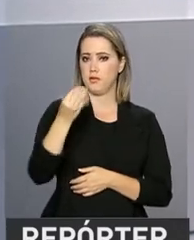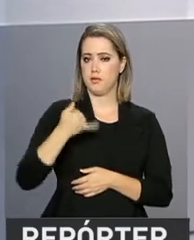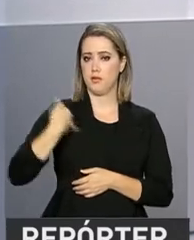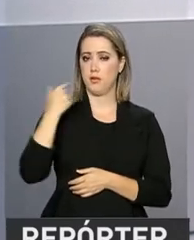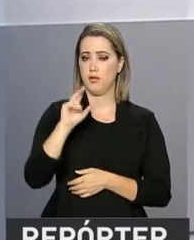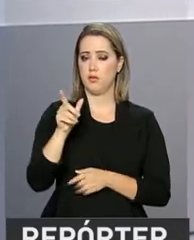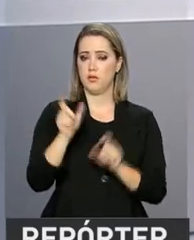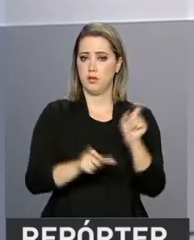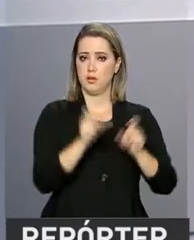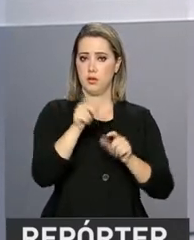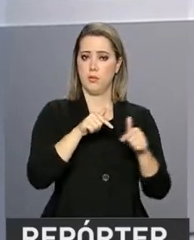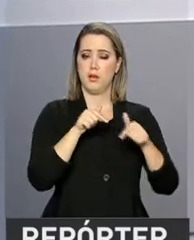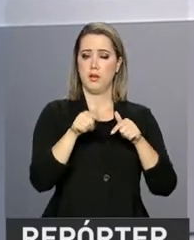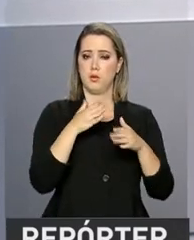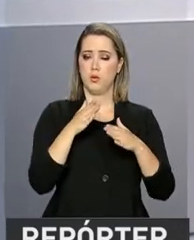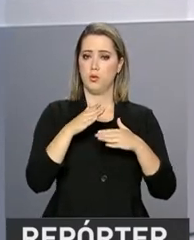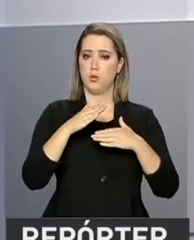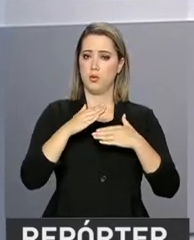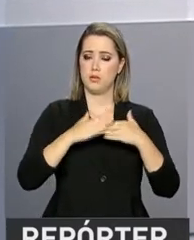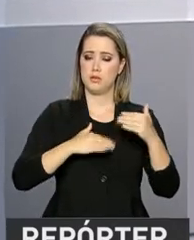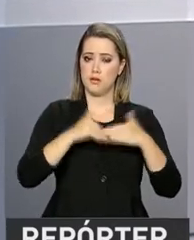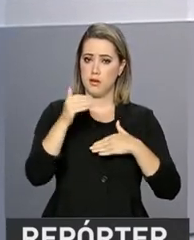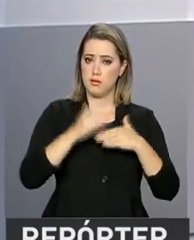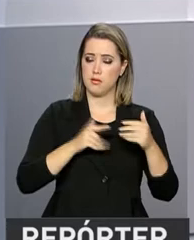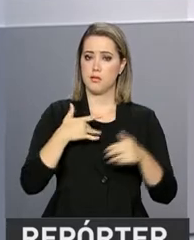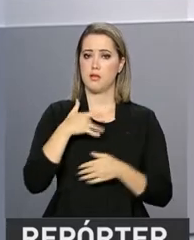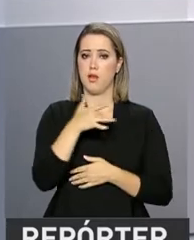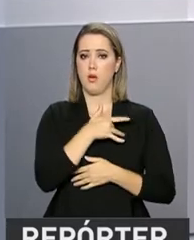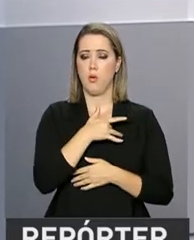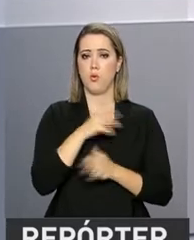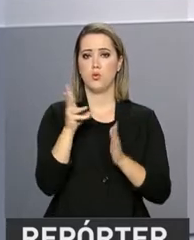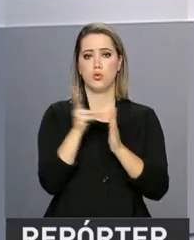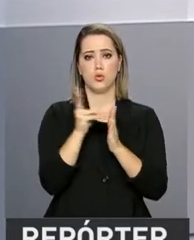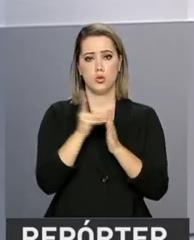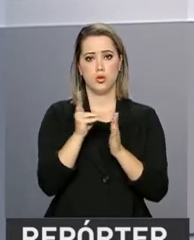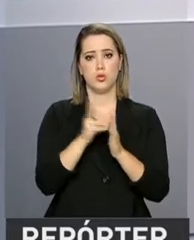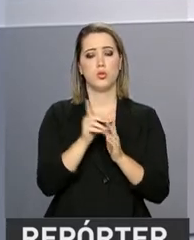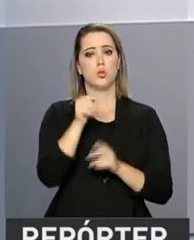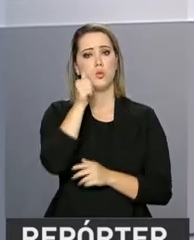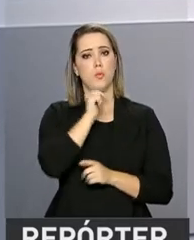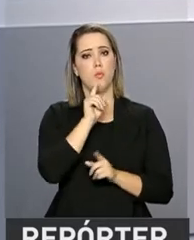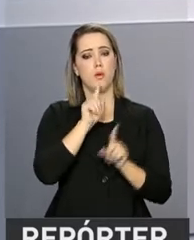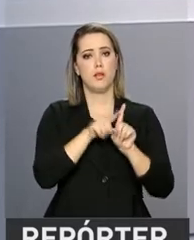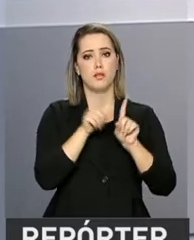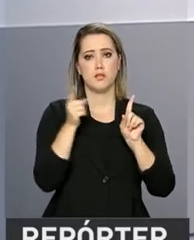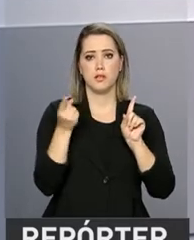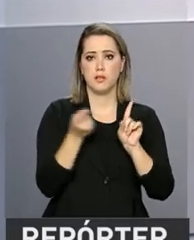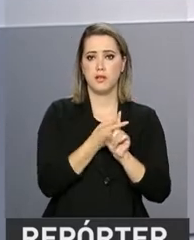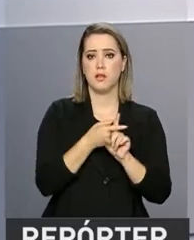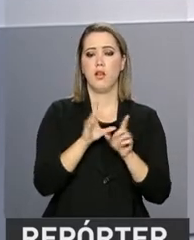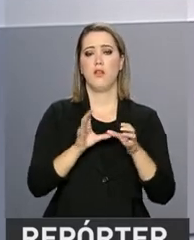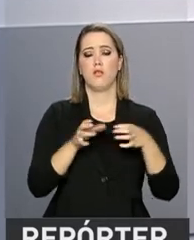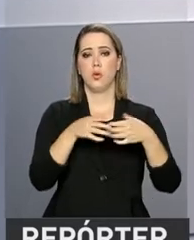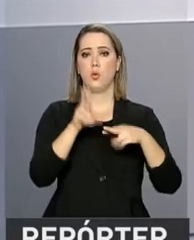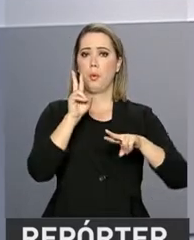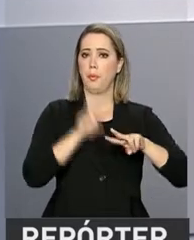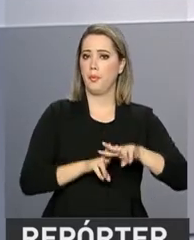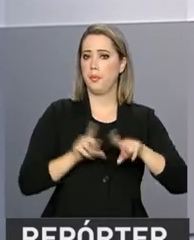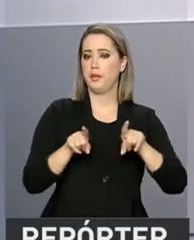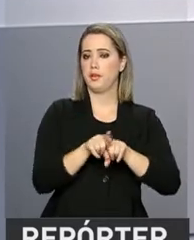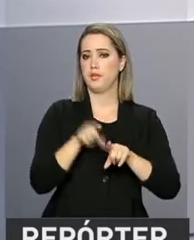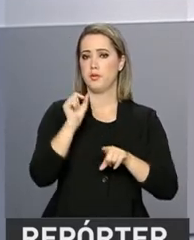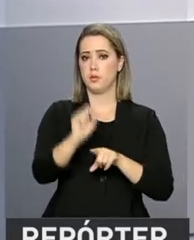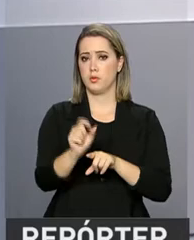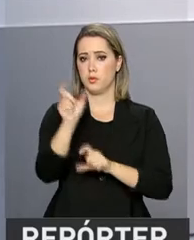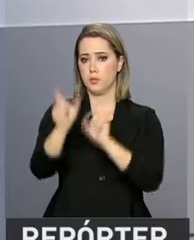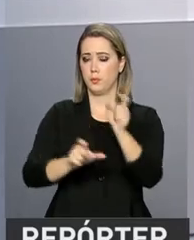trabalhadores da saúde povos indígenas gestantes população privada de liberdade e funcionários do sistema prisional